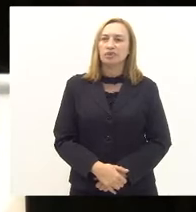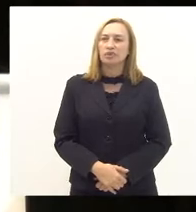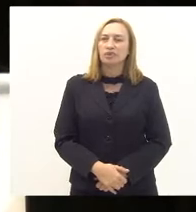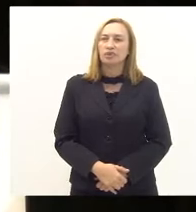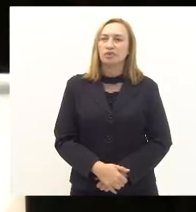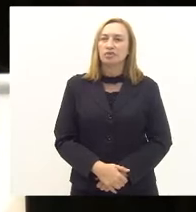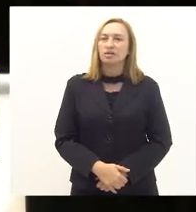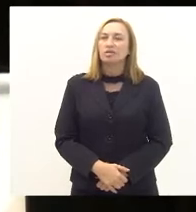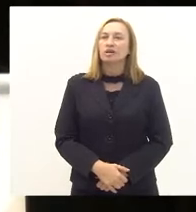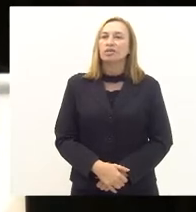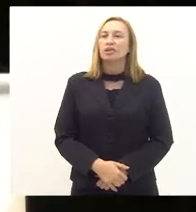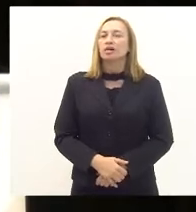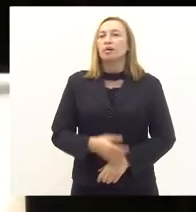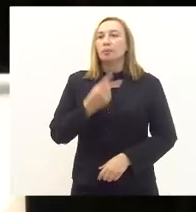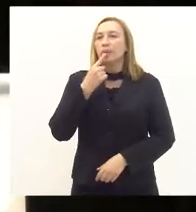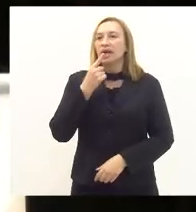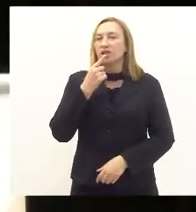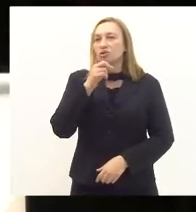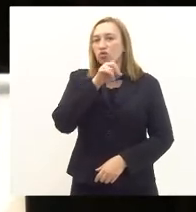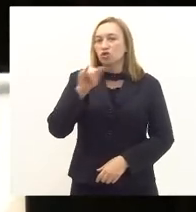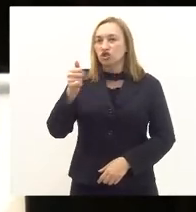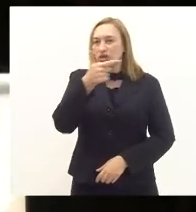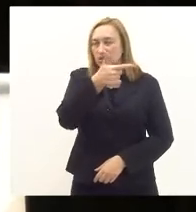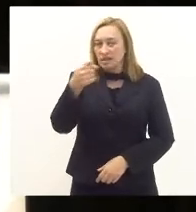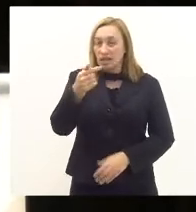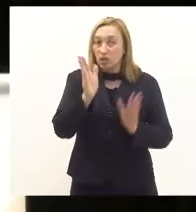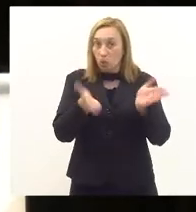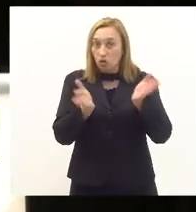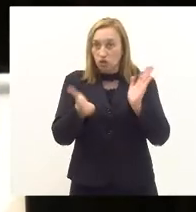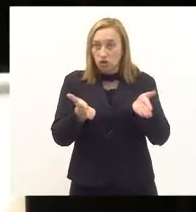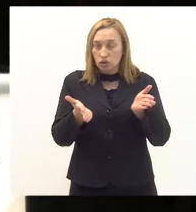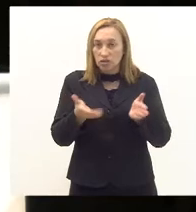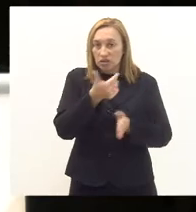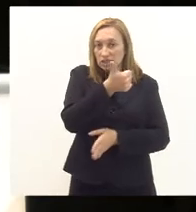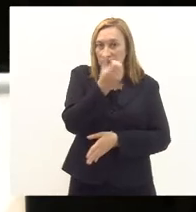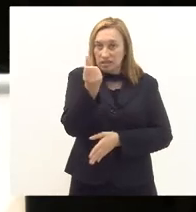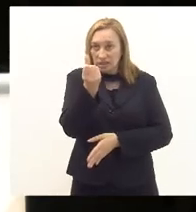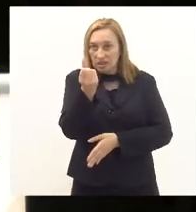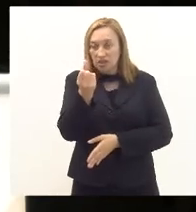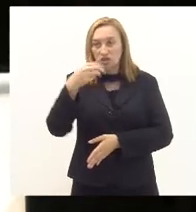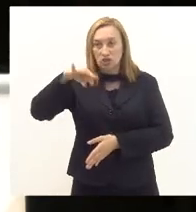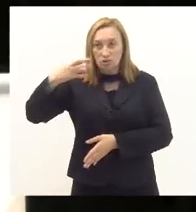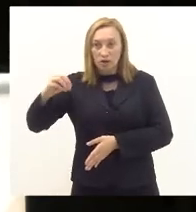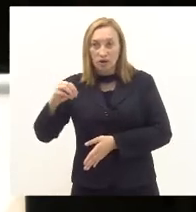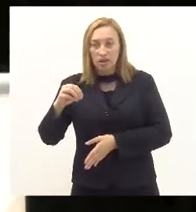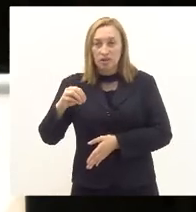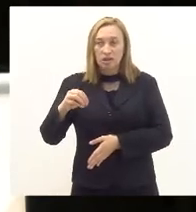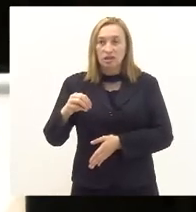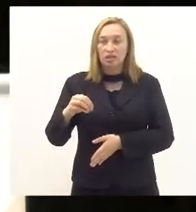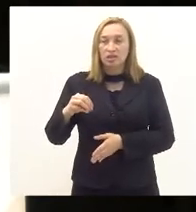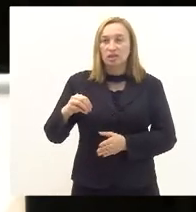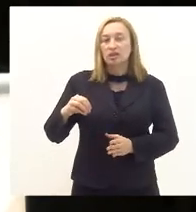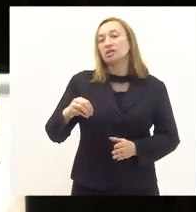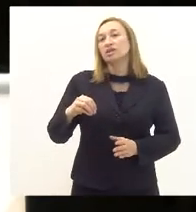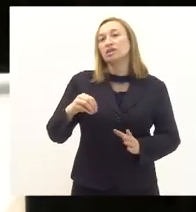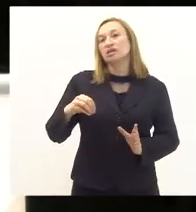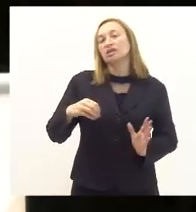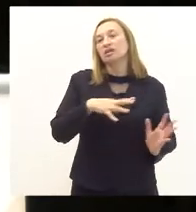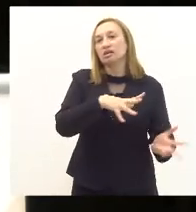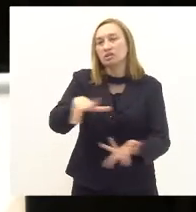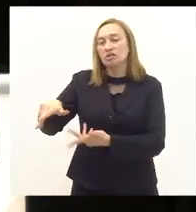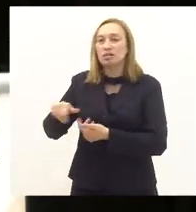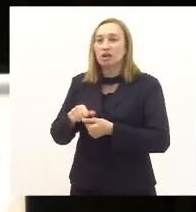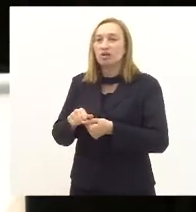Estamos à véspera do dia 17. Hoje, 16 de maio, Dia Internacional da Convivência em Paz,